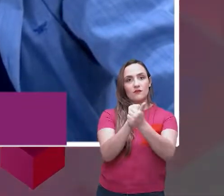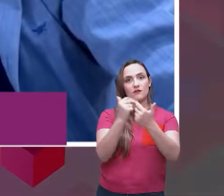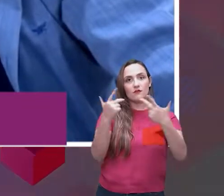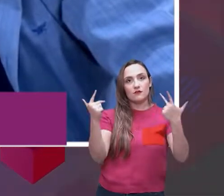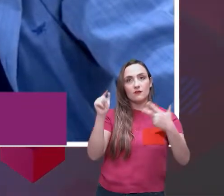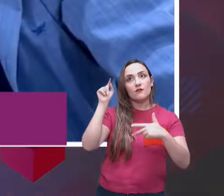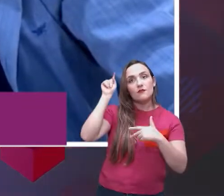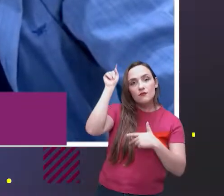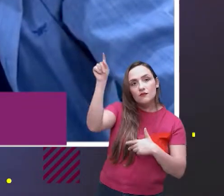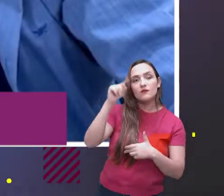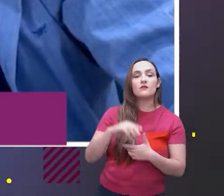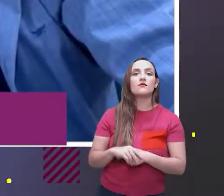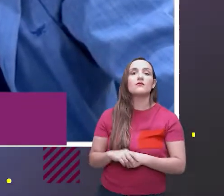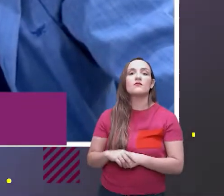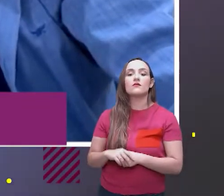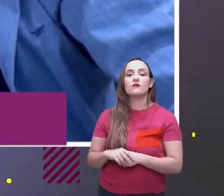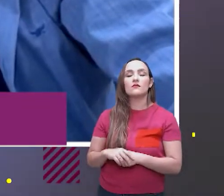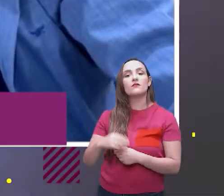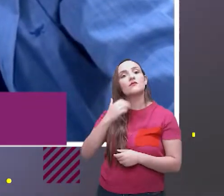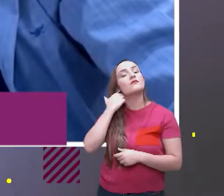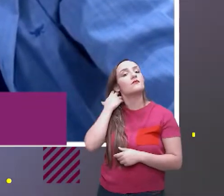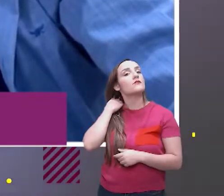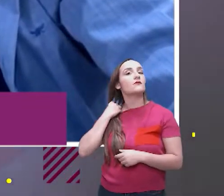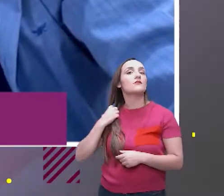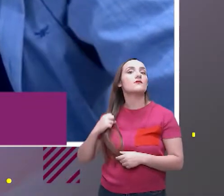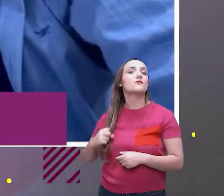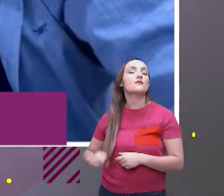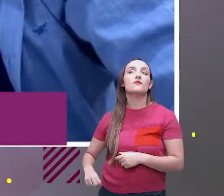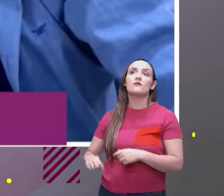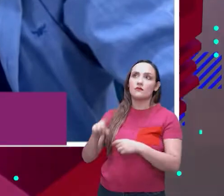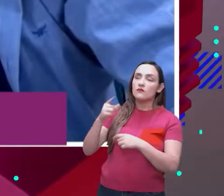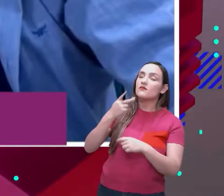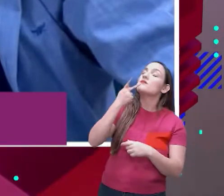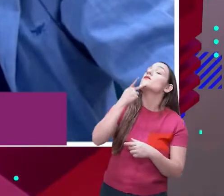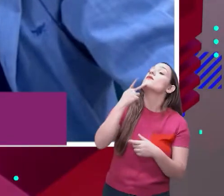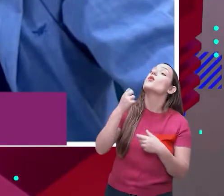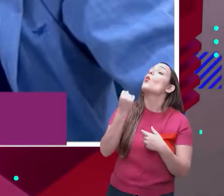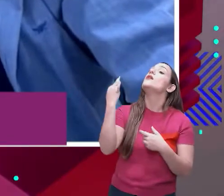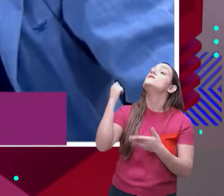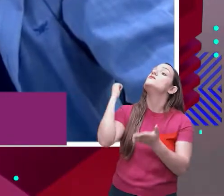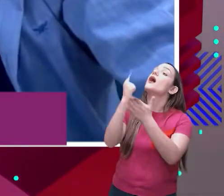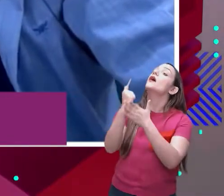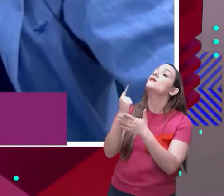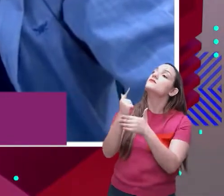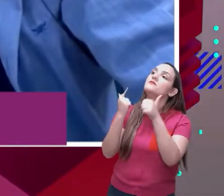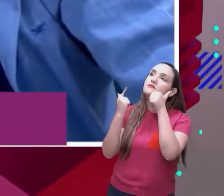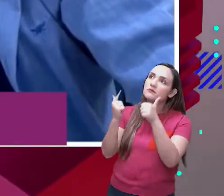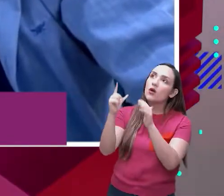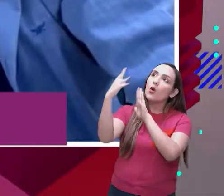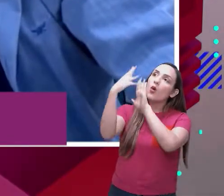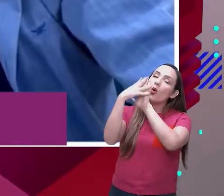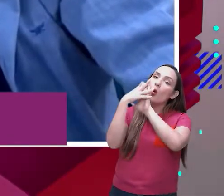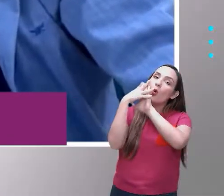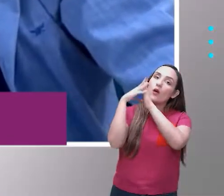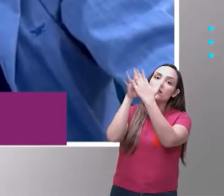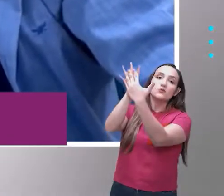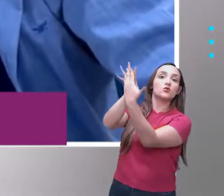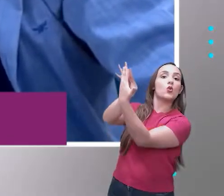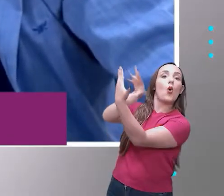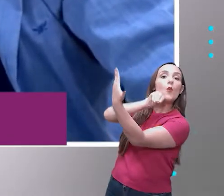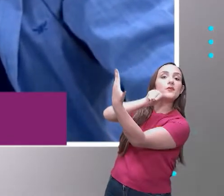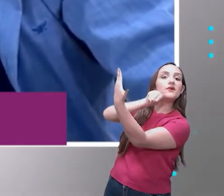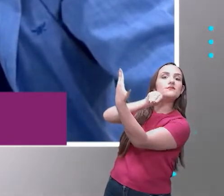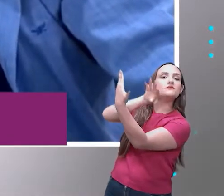e a partir desse parâmetro nacional, como todos os estados têm, a gente passa a refletir, procurando